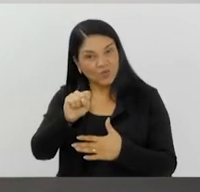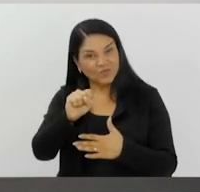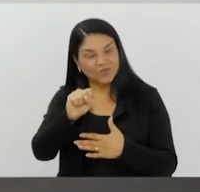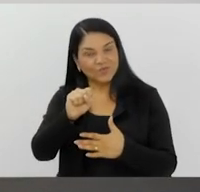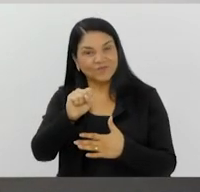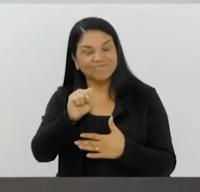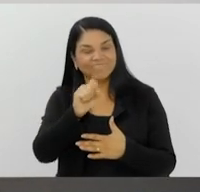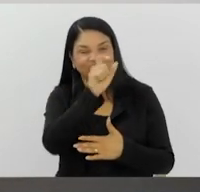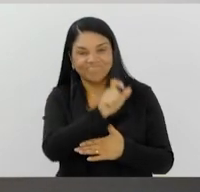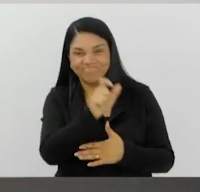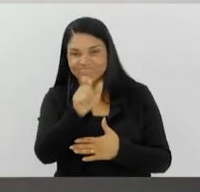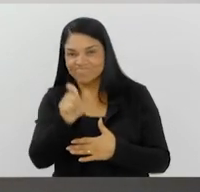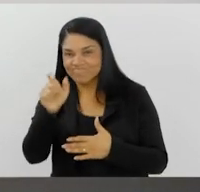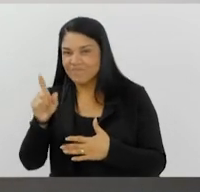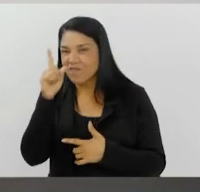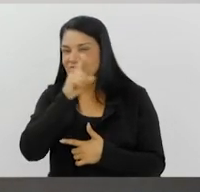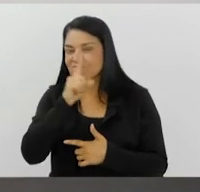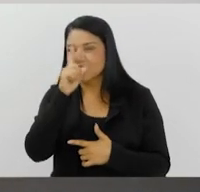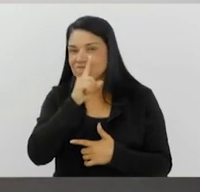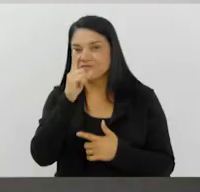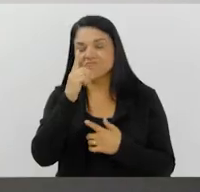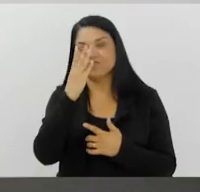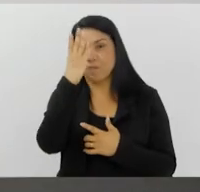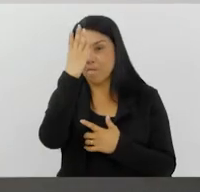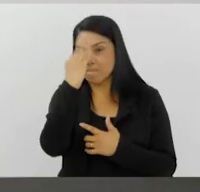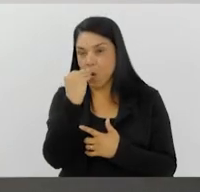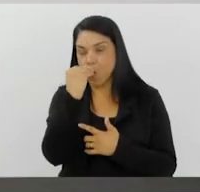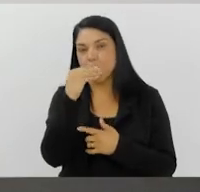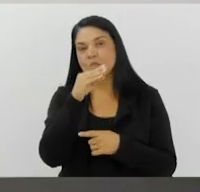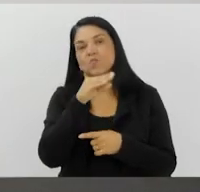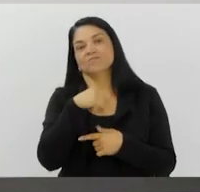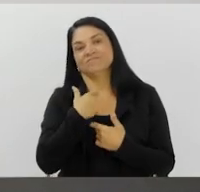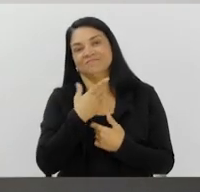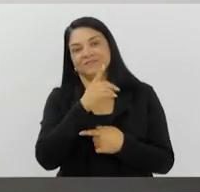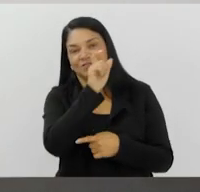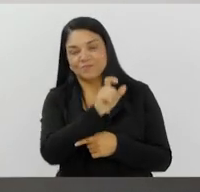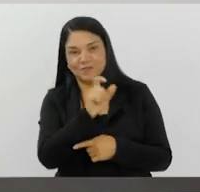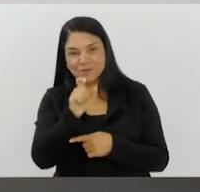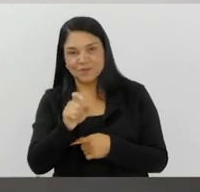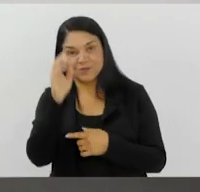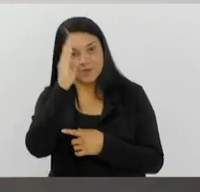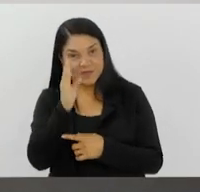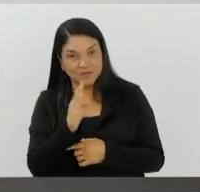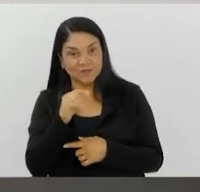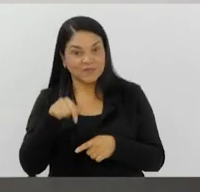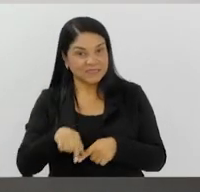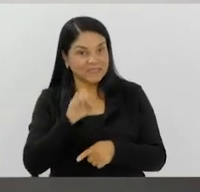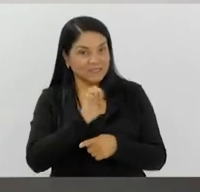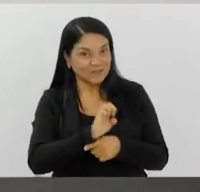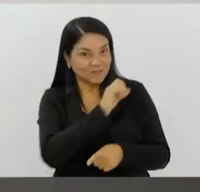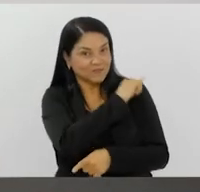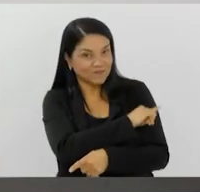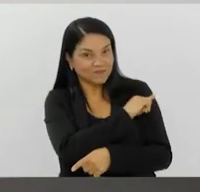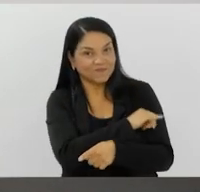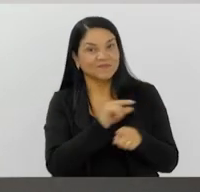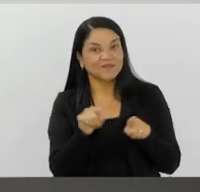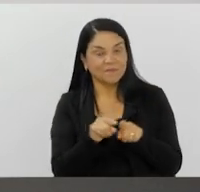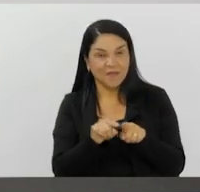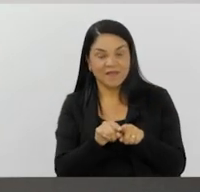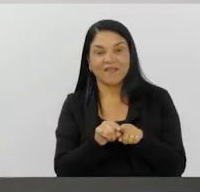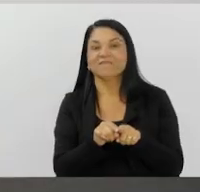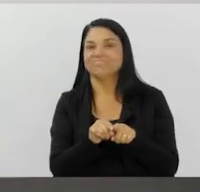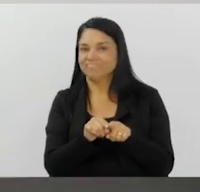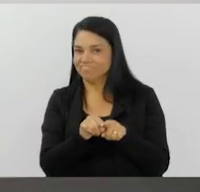reconhecimento facial na segurança pública no Brasil no Rio de Janeiro também são um número expressivo e